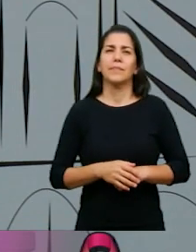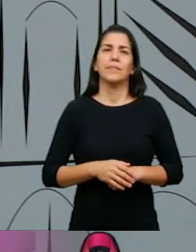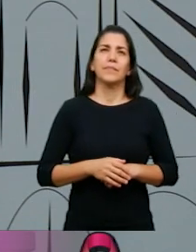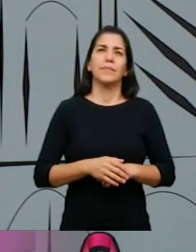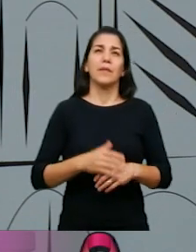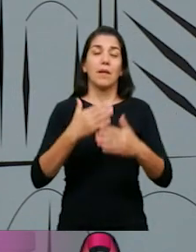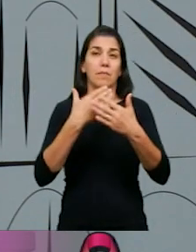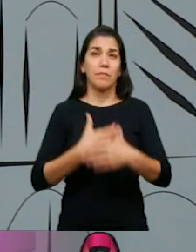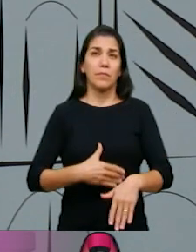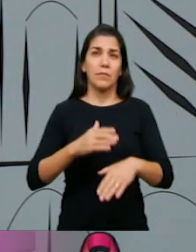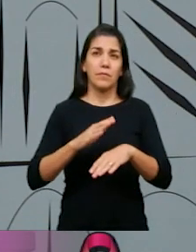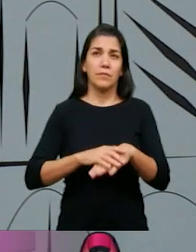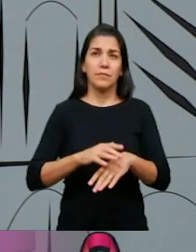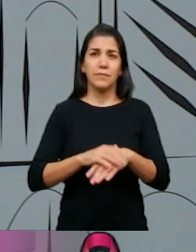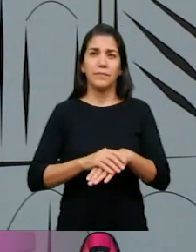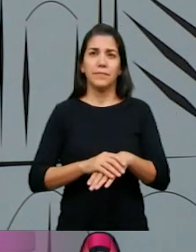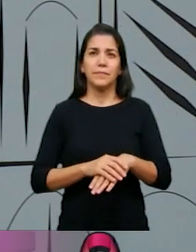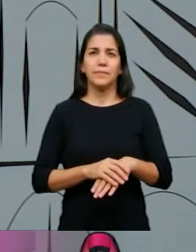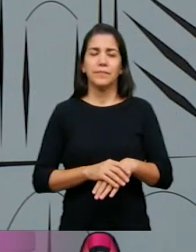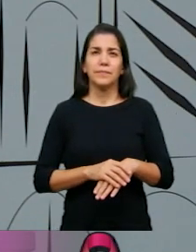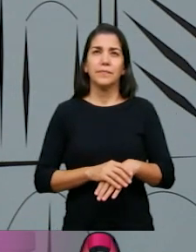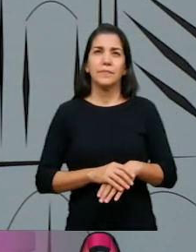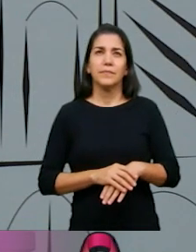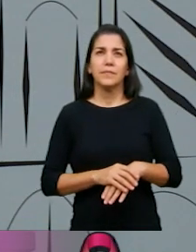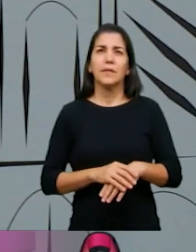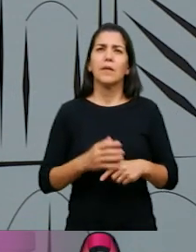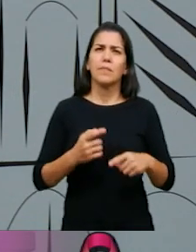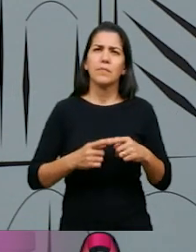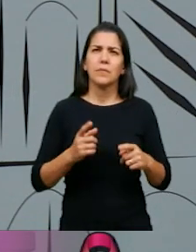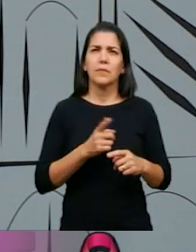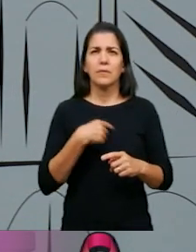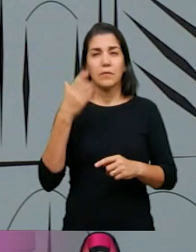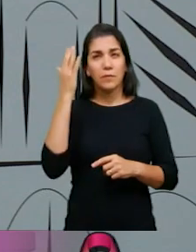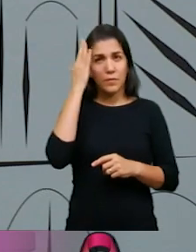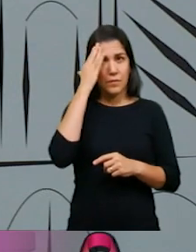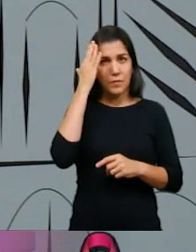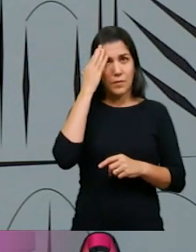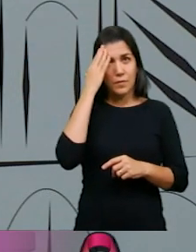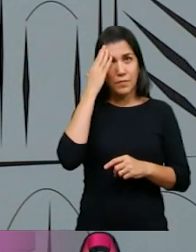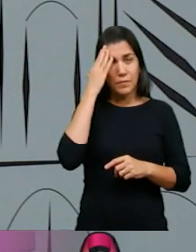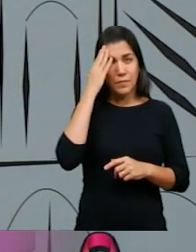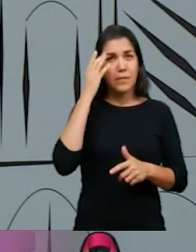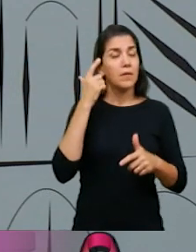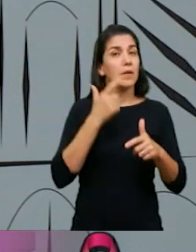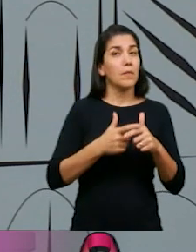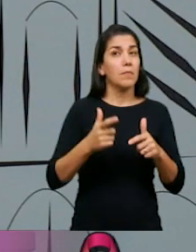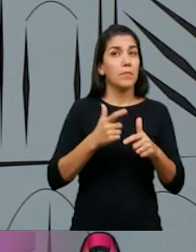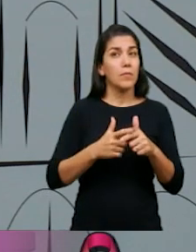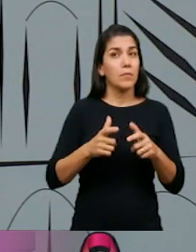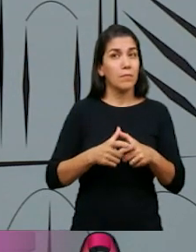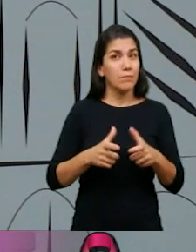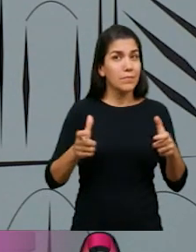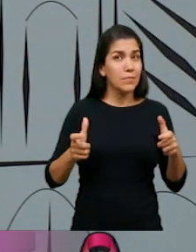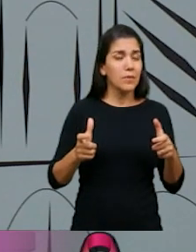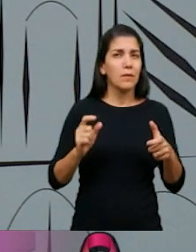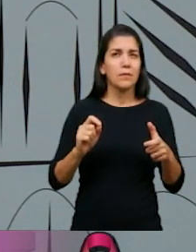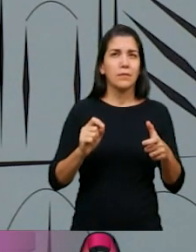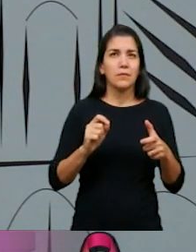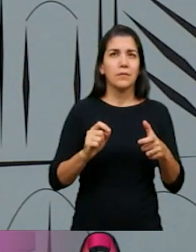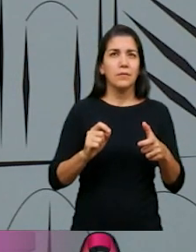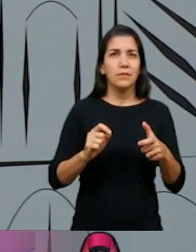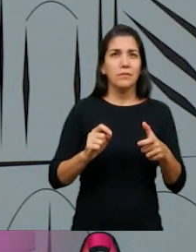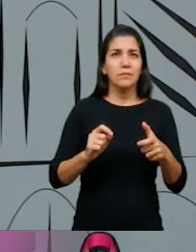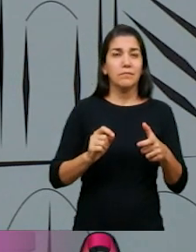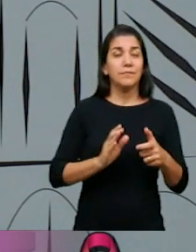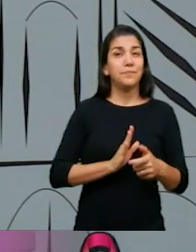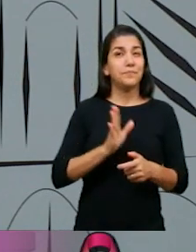realizar as provas do Enem, porque a gente sabe que o maior dos problemas enfrentados é a dificuldade de ir até o local de